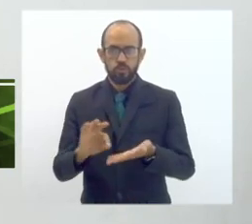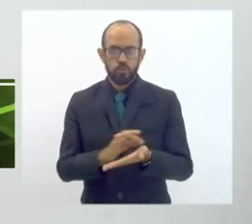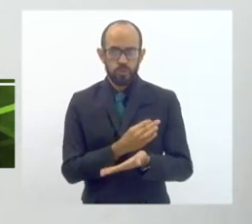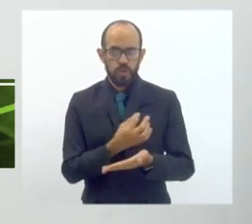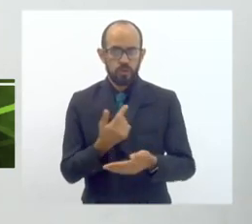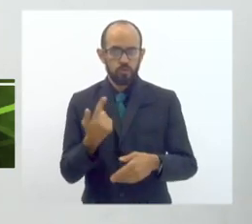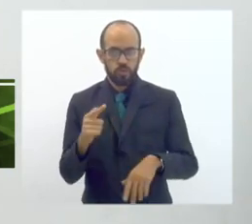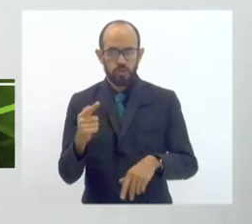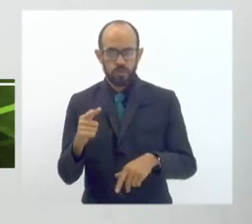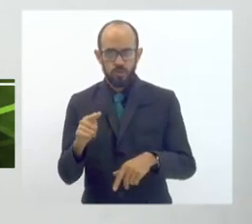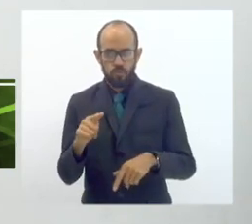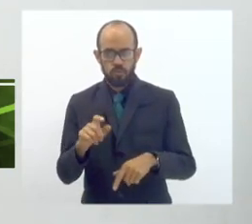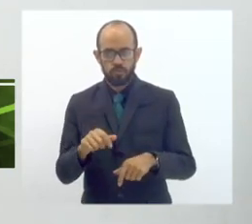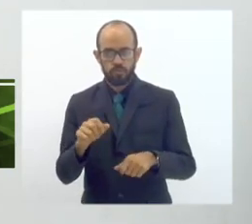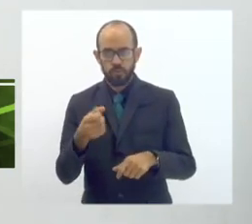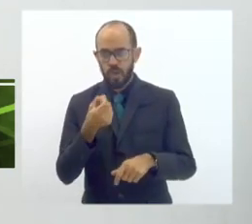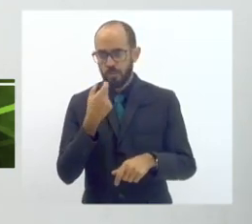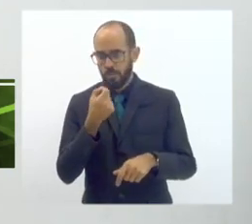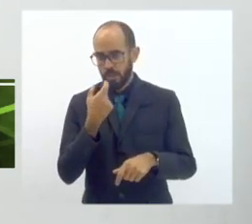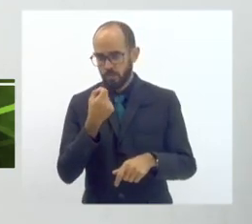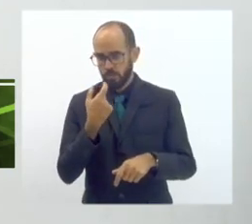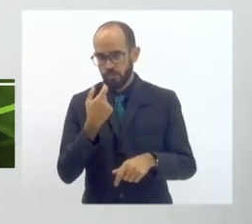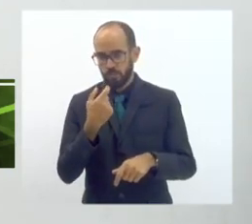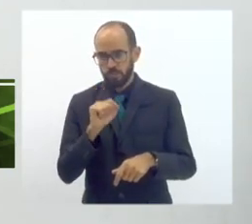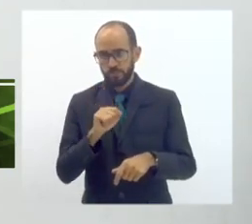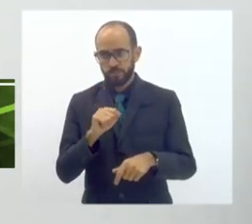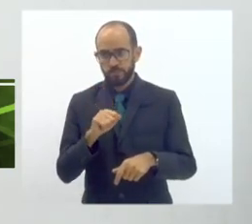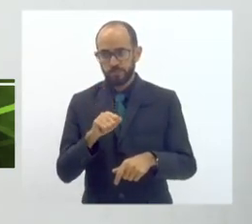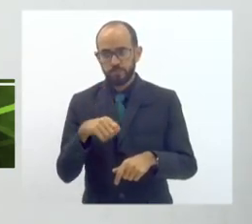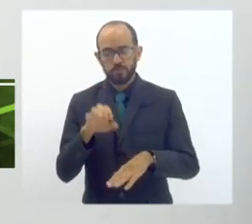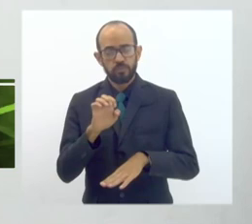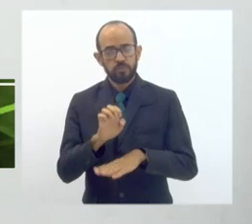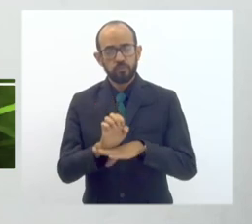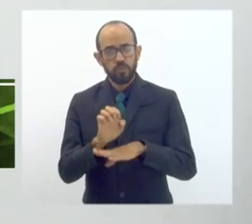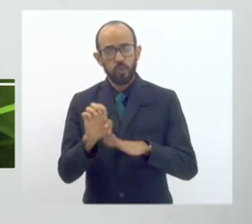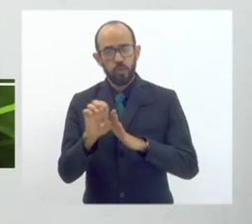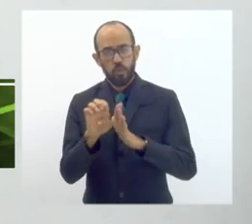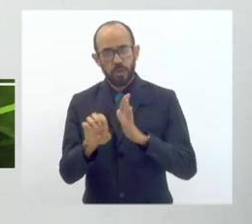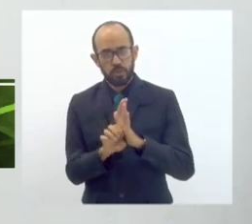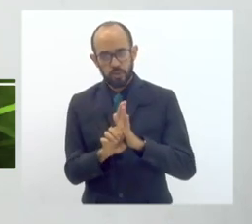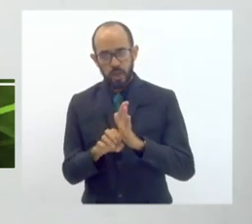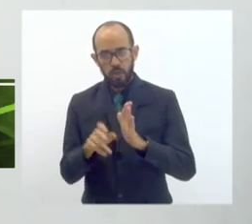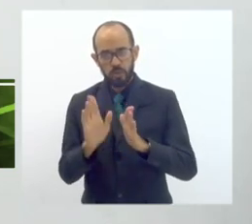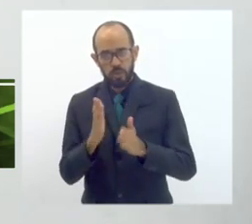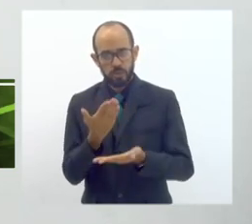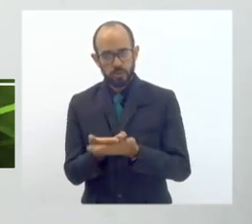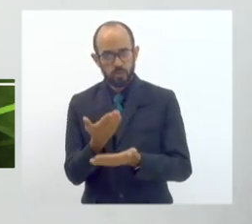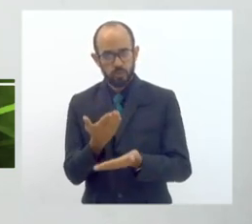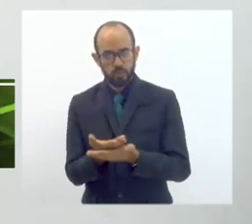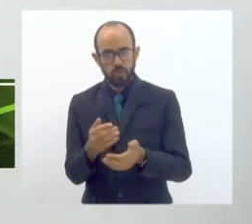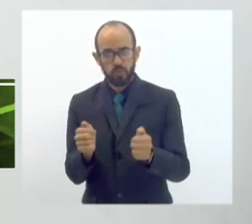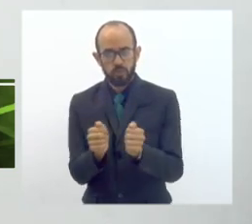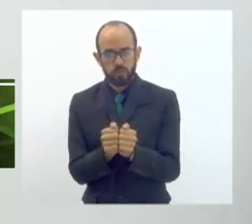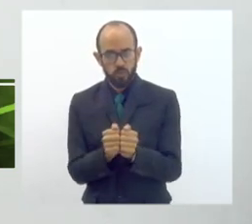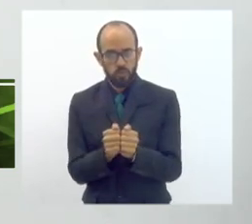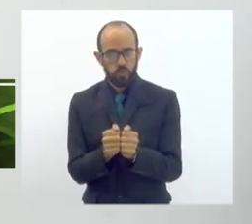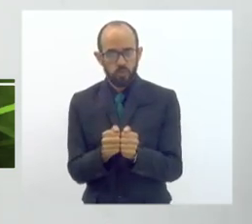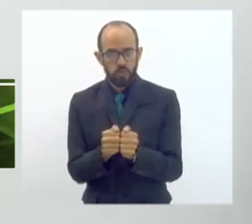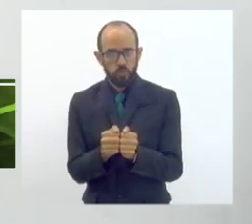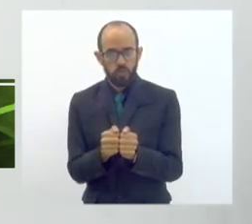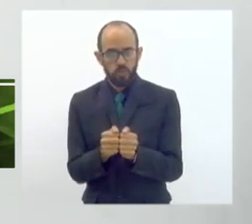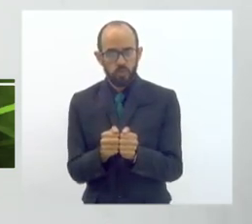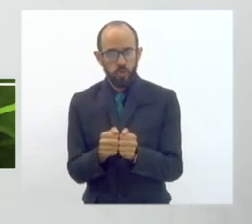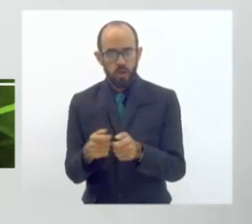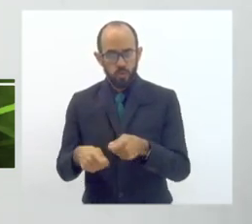gestão, gestão de medicamentos. É um edital que está sendo estudado, inclusive, em conjunto com a Controladoria,